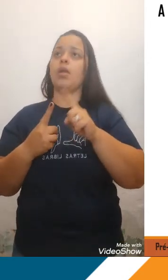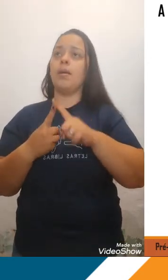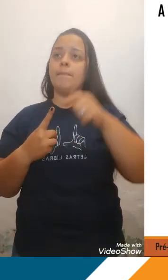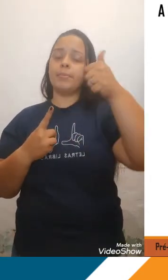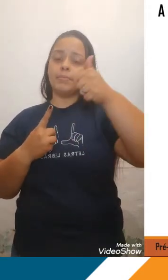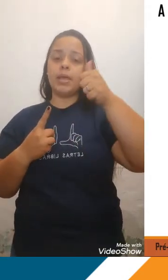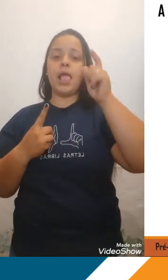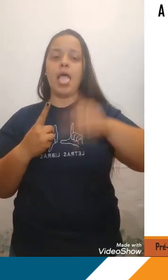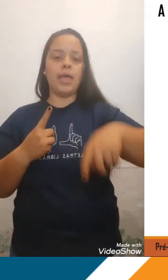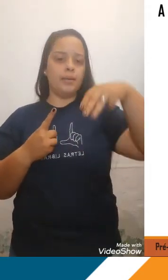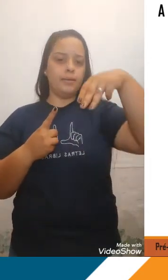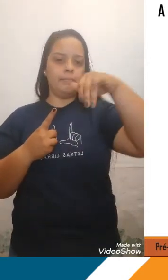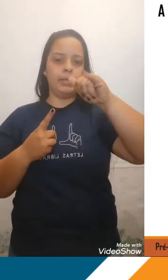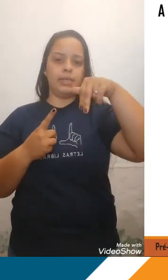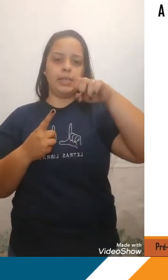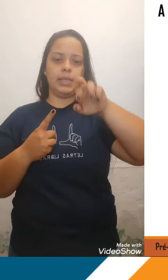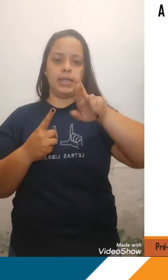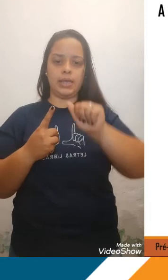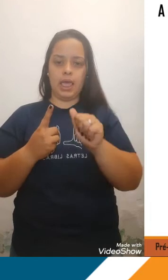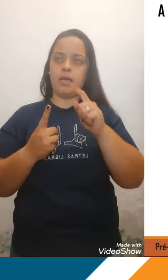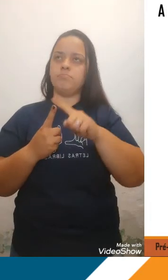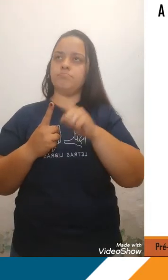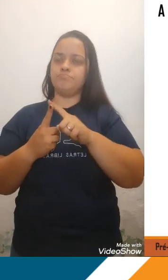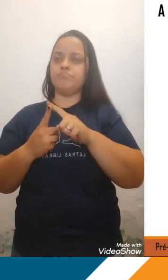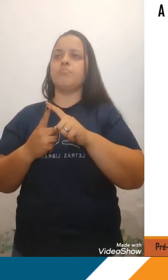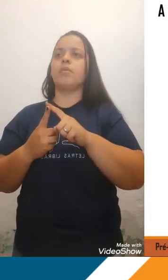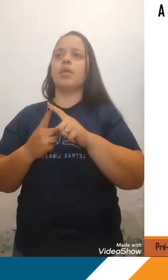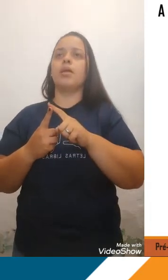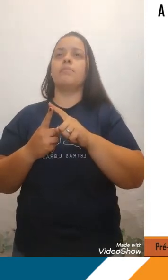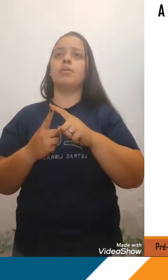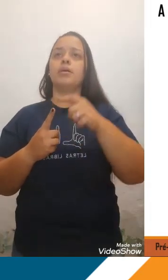a Inconfidência Mineira, que acontece no mesmo ano da Revolução Francesa,